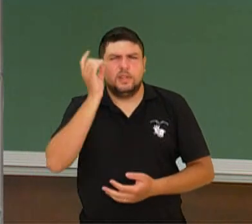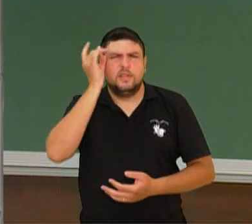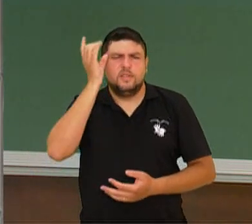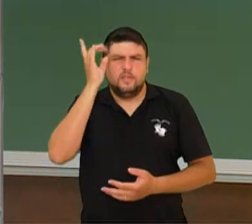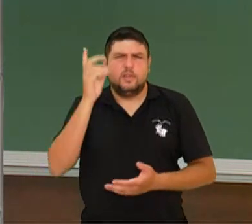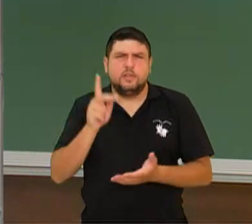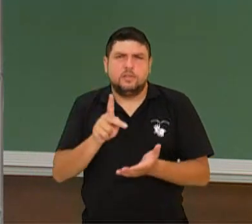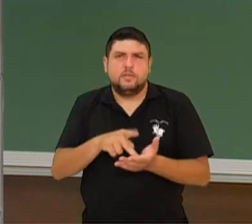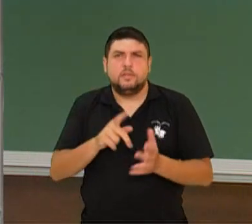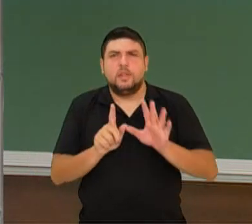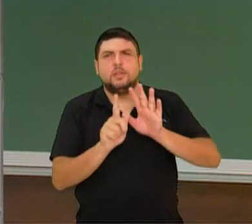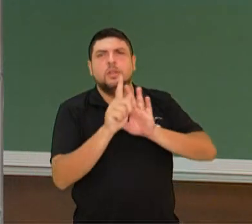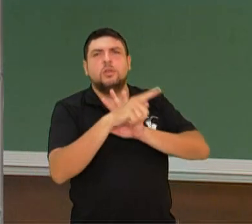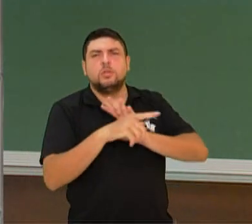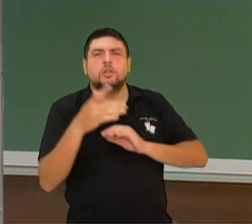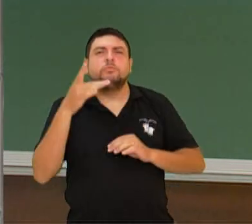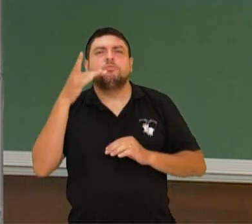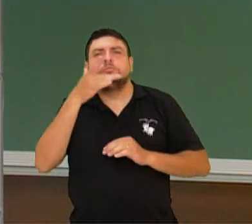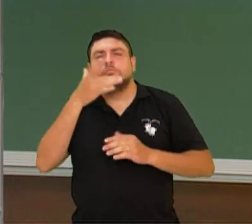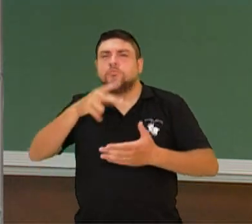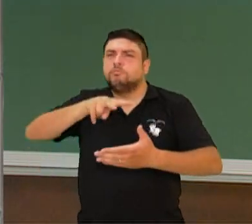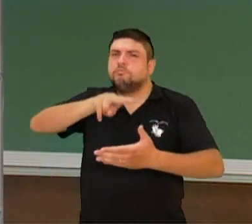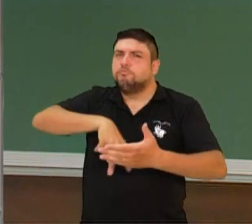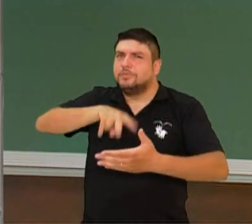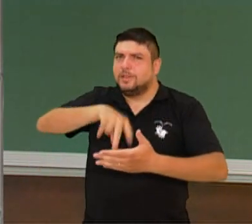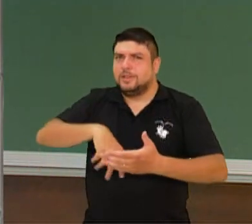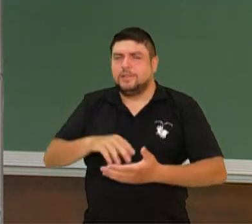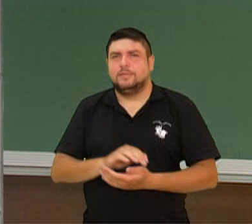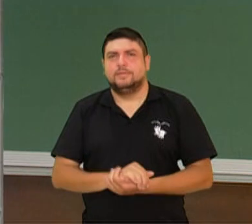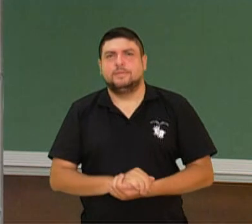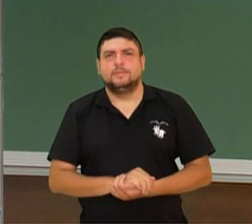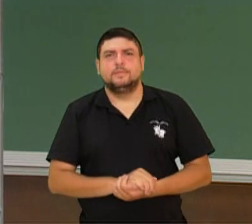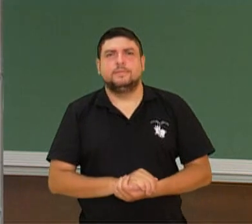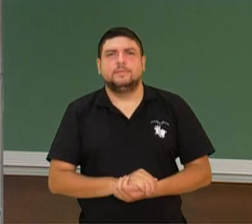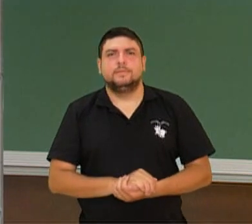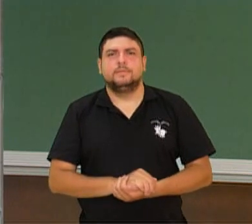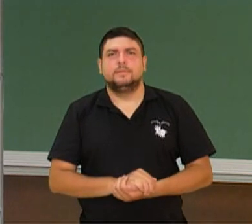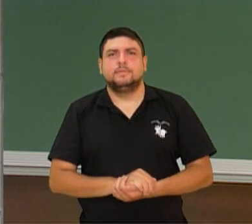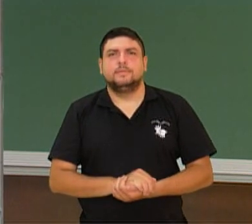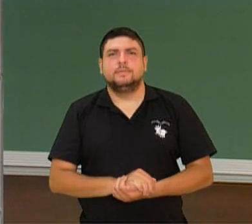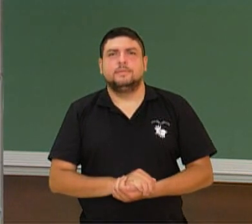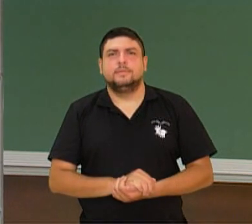um gênero assim bem gostoso de ser identificado.